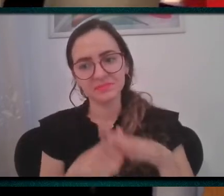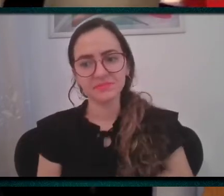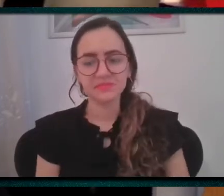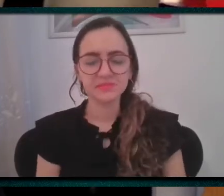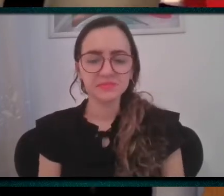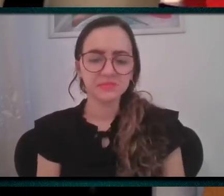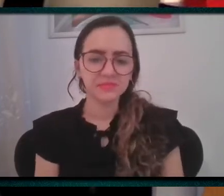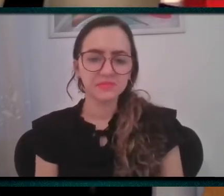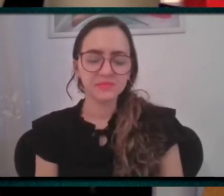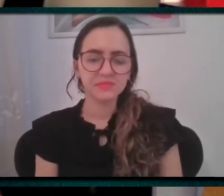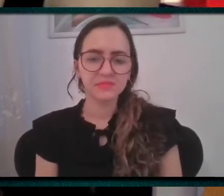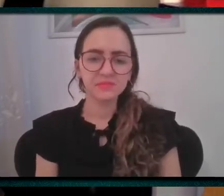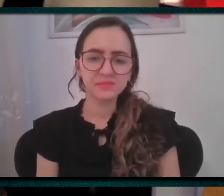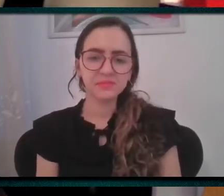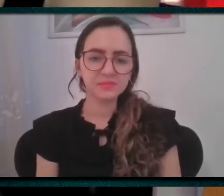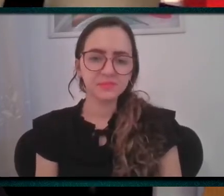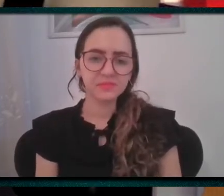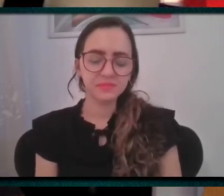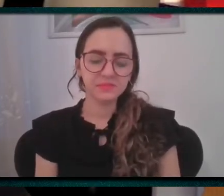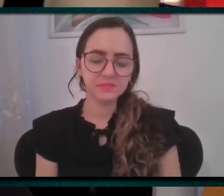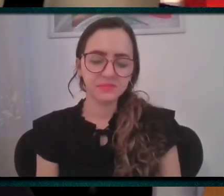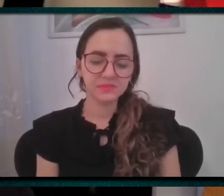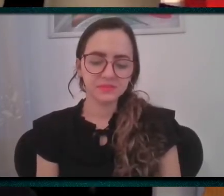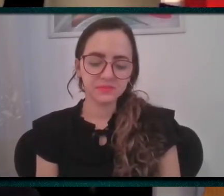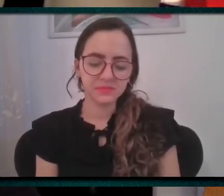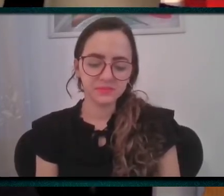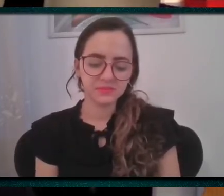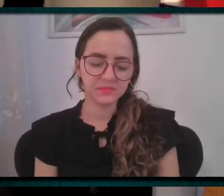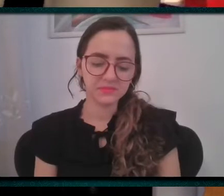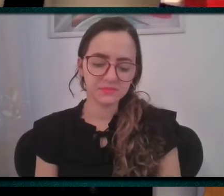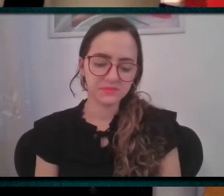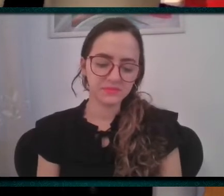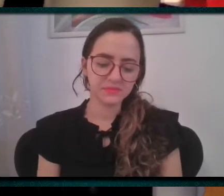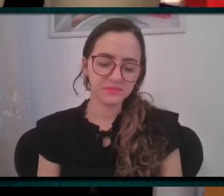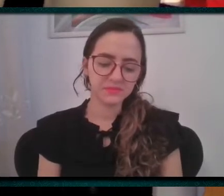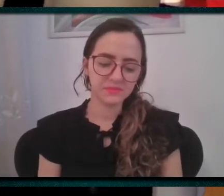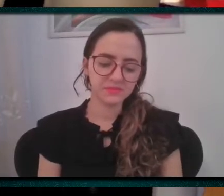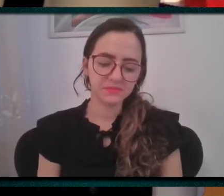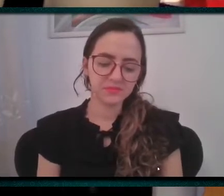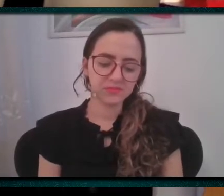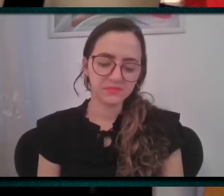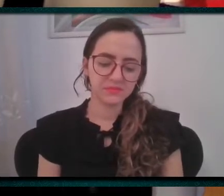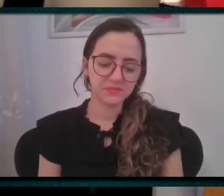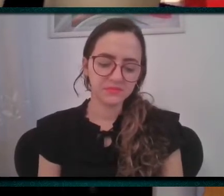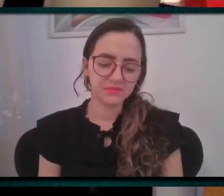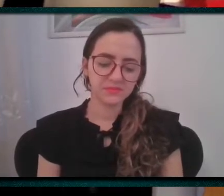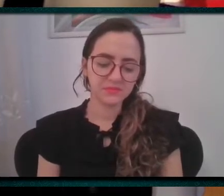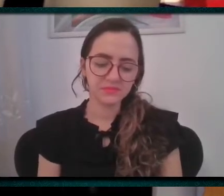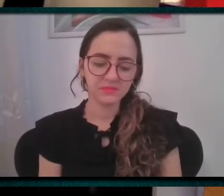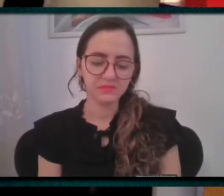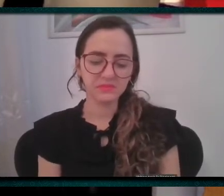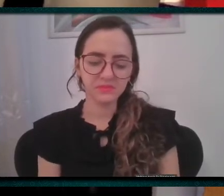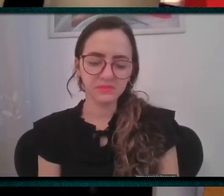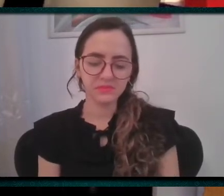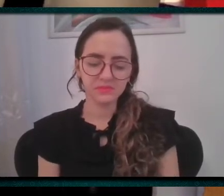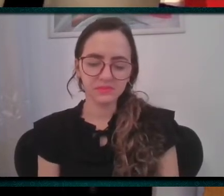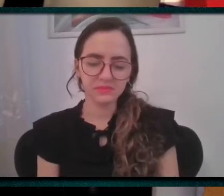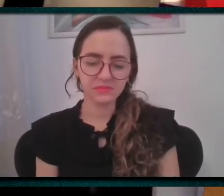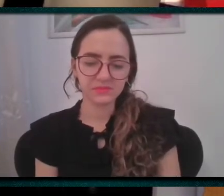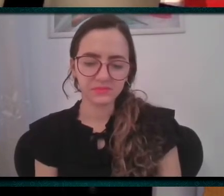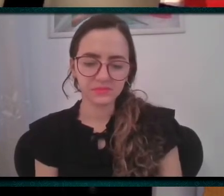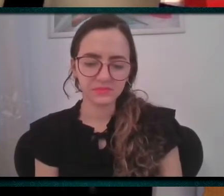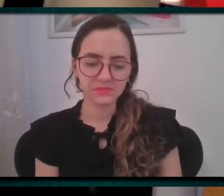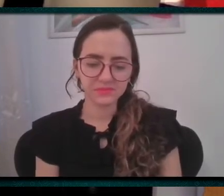Bom, bora lá. Gente, deixa eu fazer a